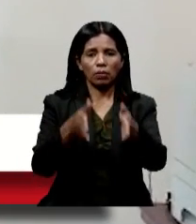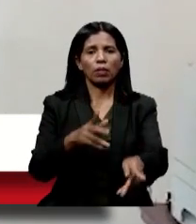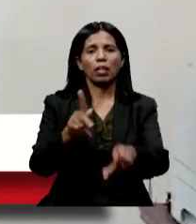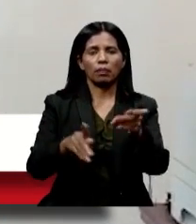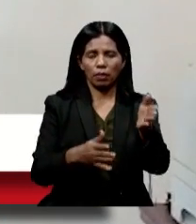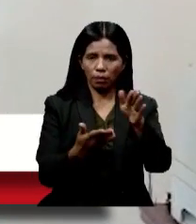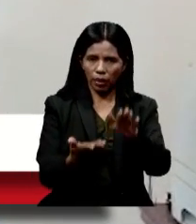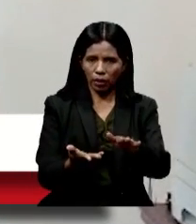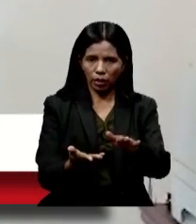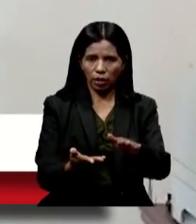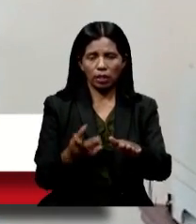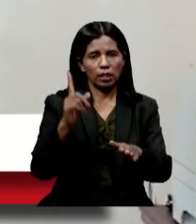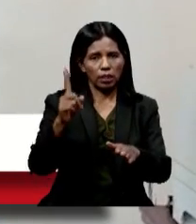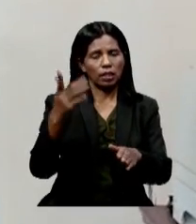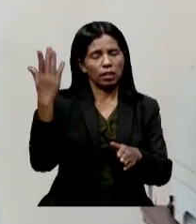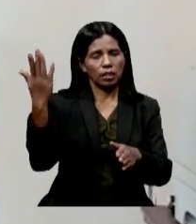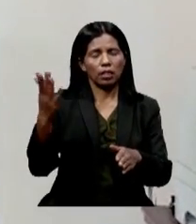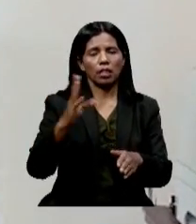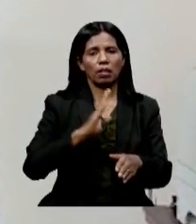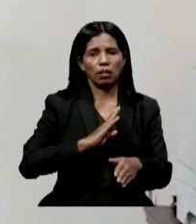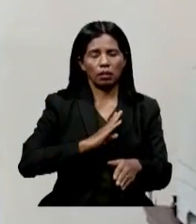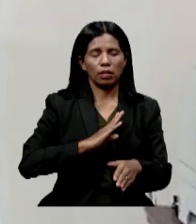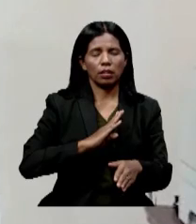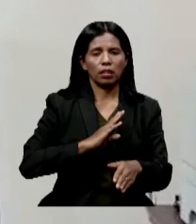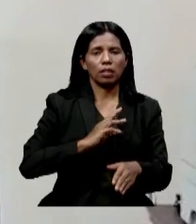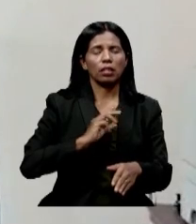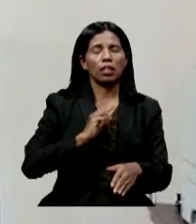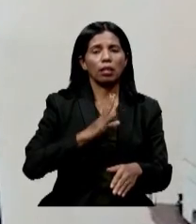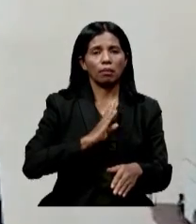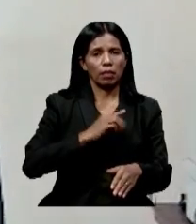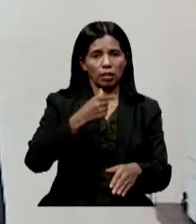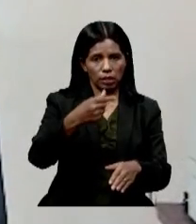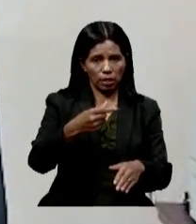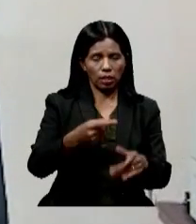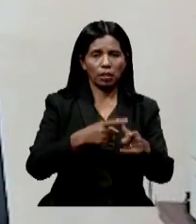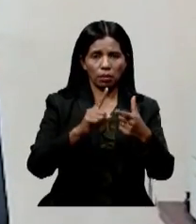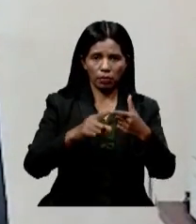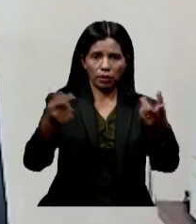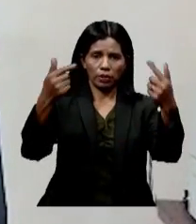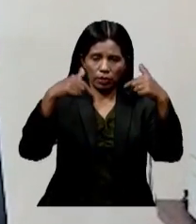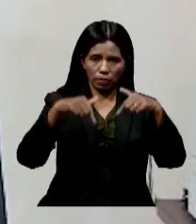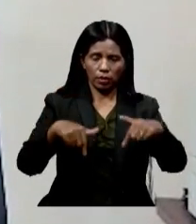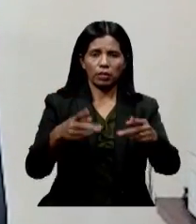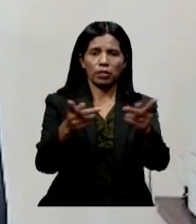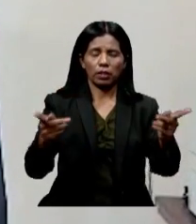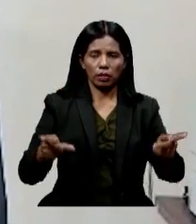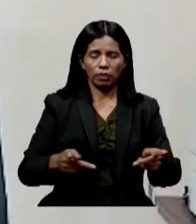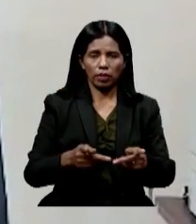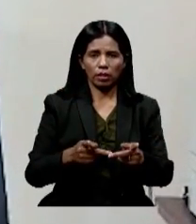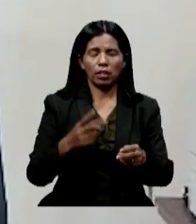Hakoi Mate ida e a Samalari, e filamai iha fatin